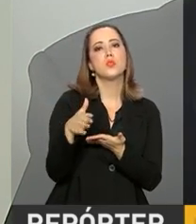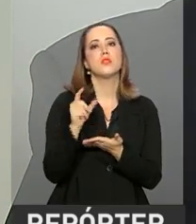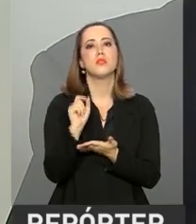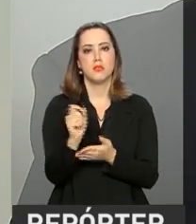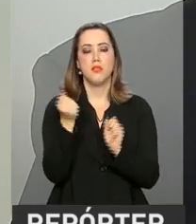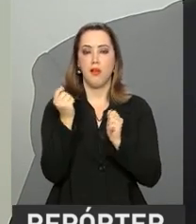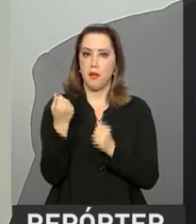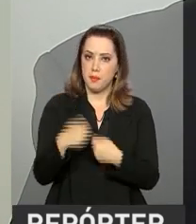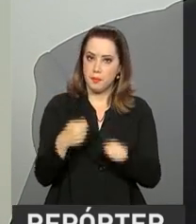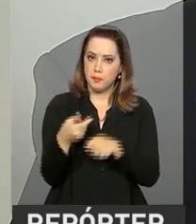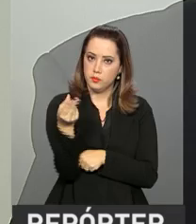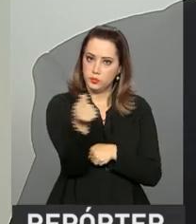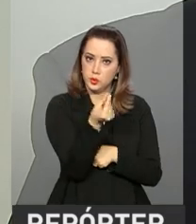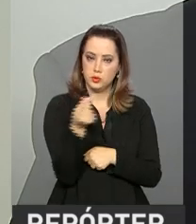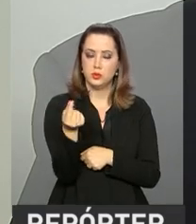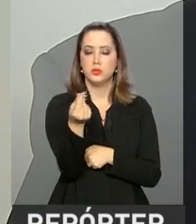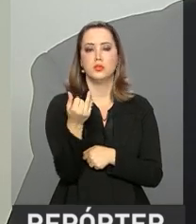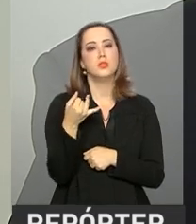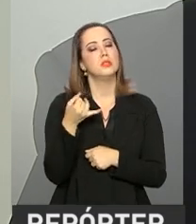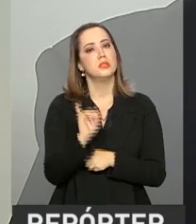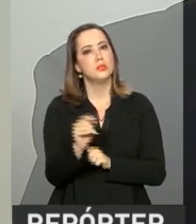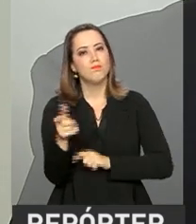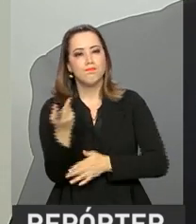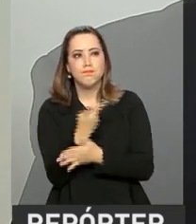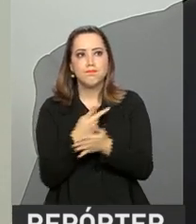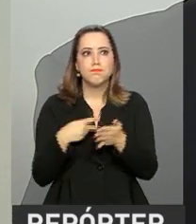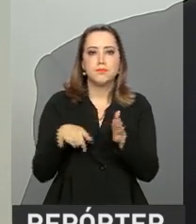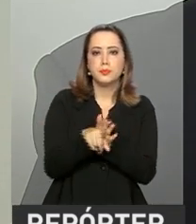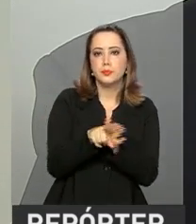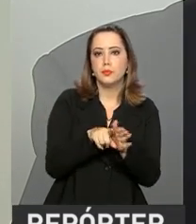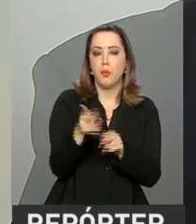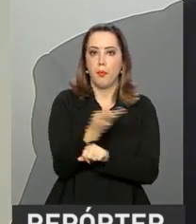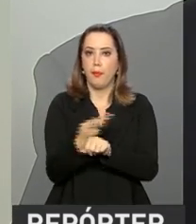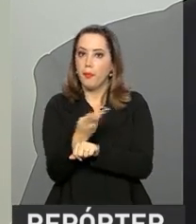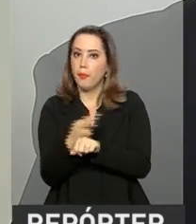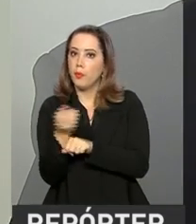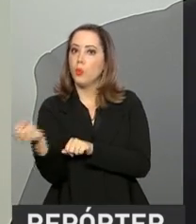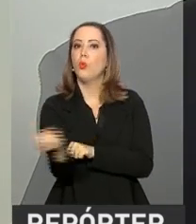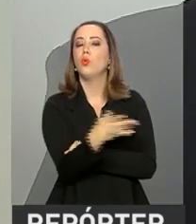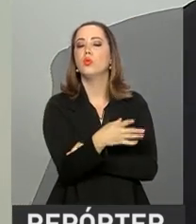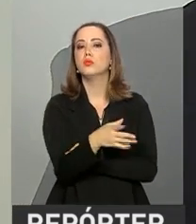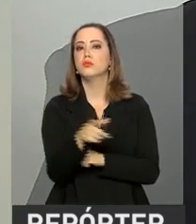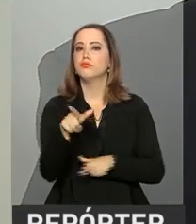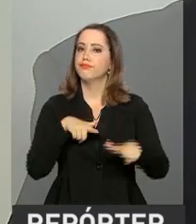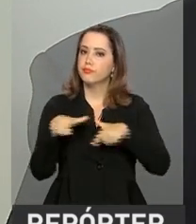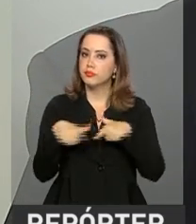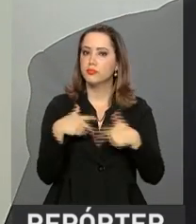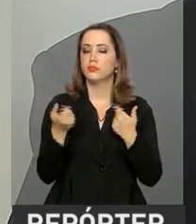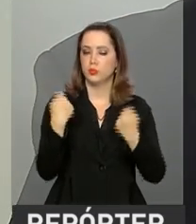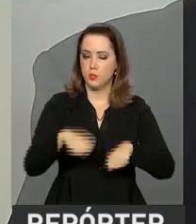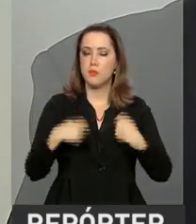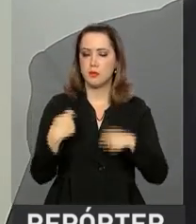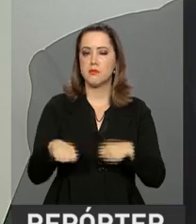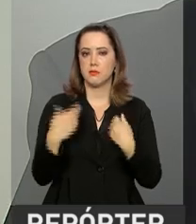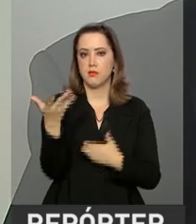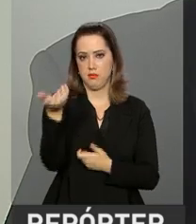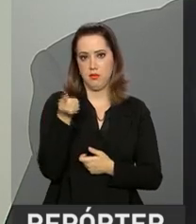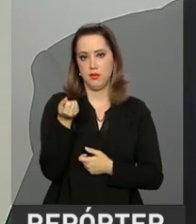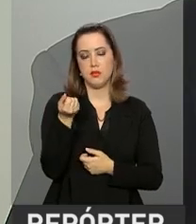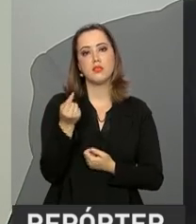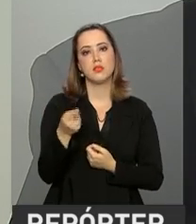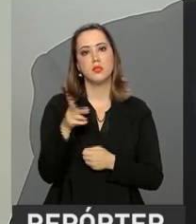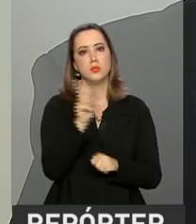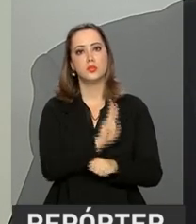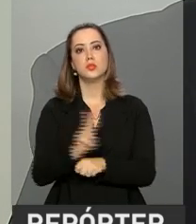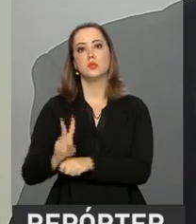para se manter no período em que ele que ele procura outro outra colocação Então isso é muito importante para como